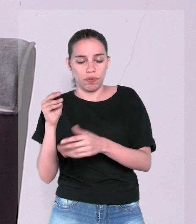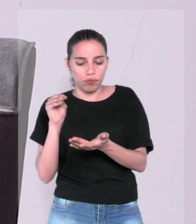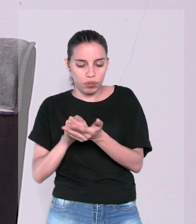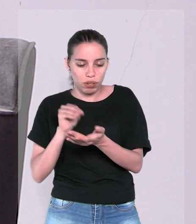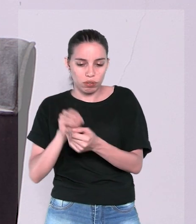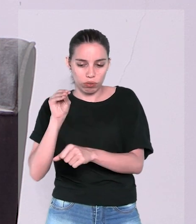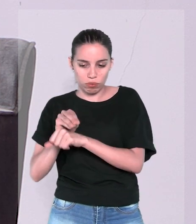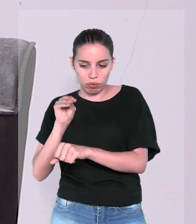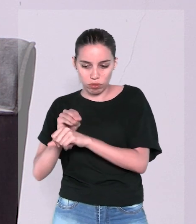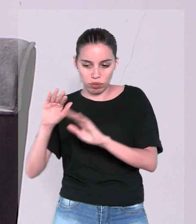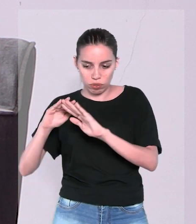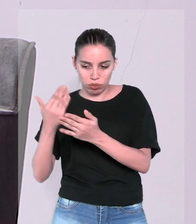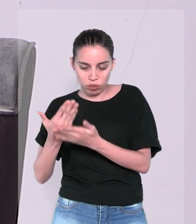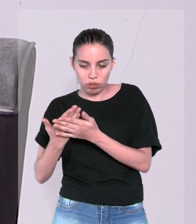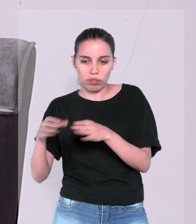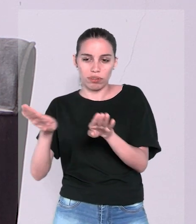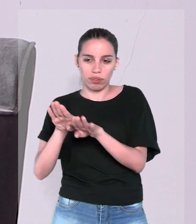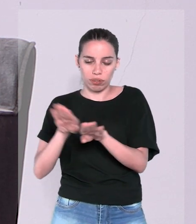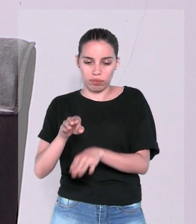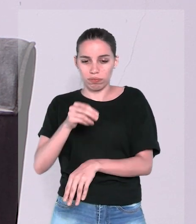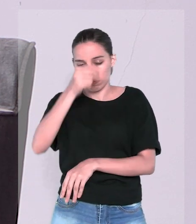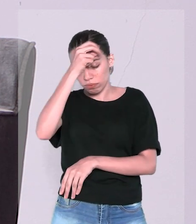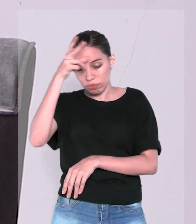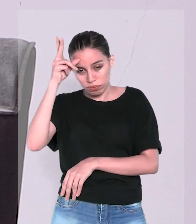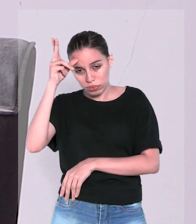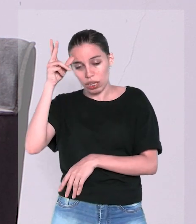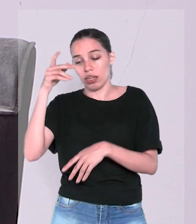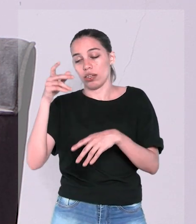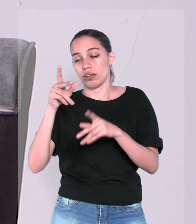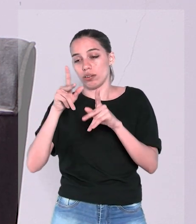Nós não aprendemos nas licenciaturas, por exemplo, a